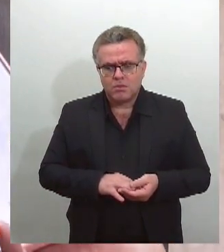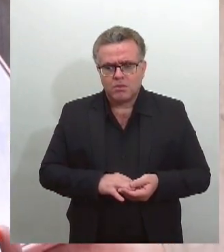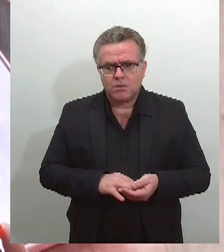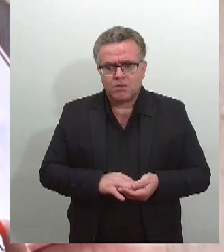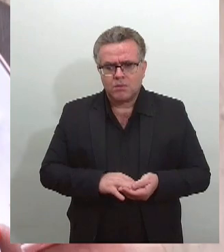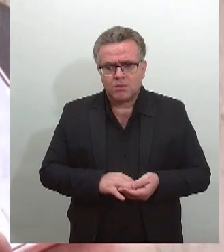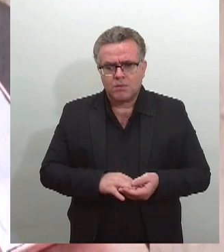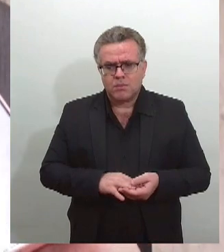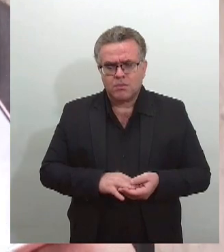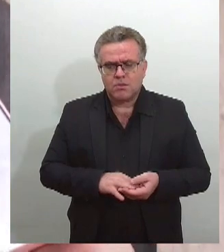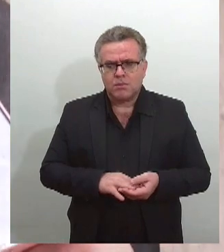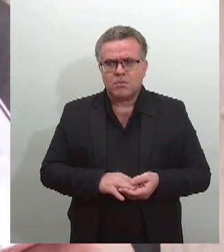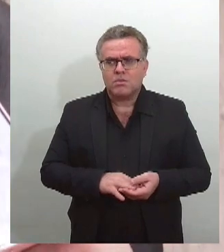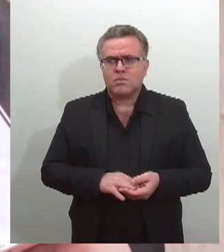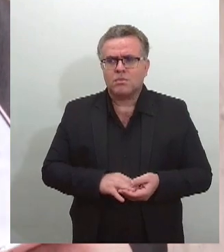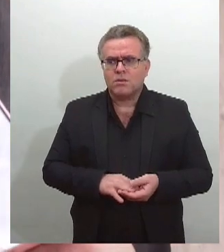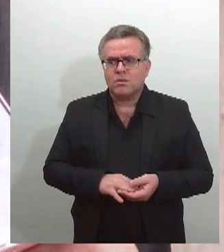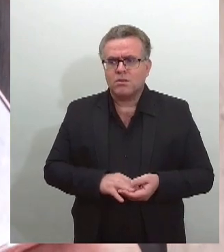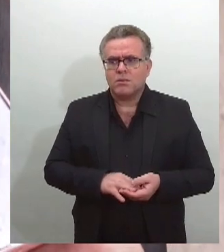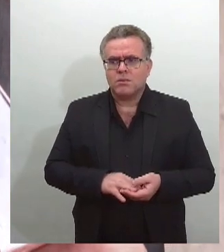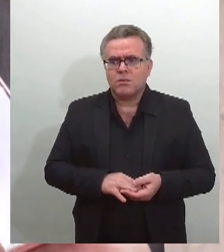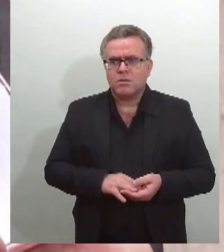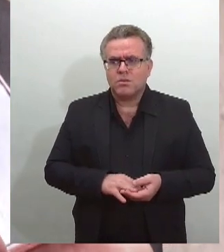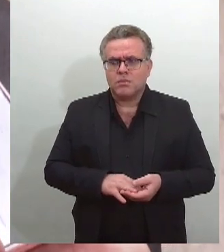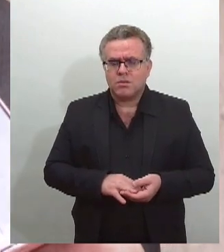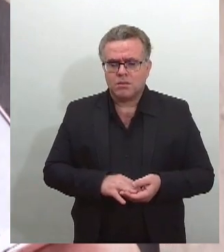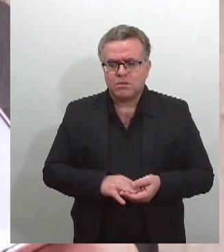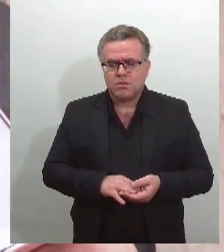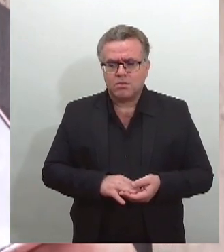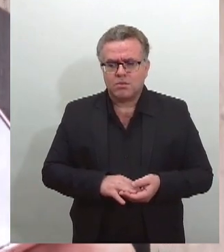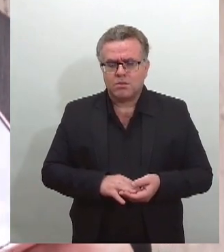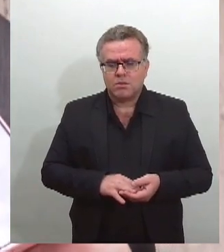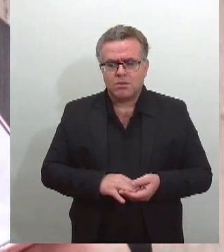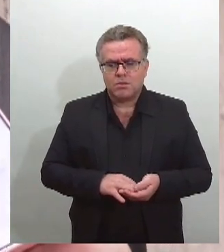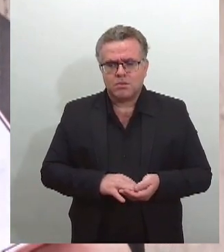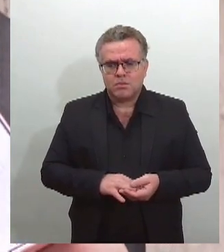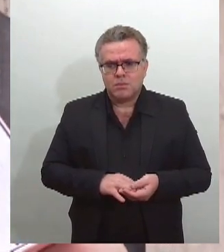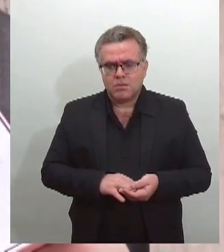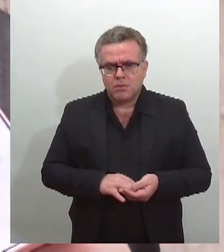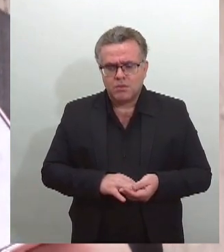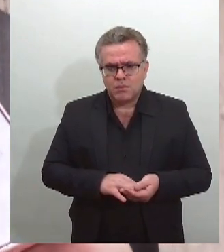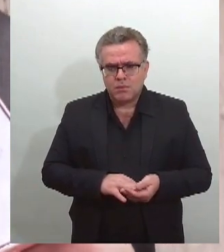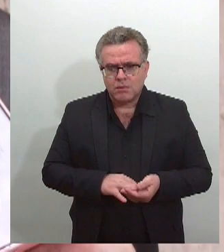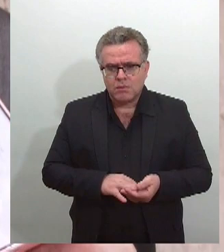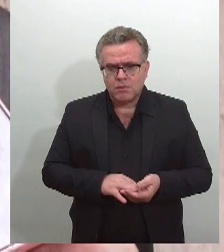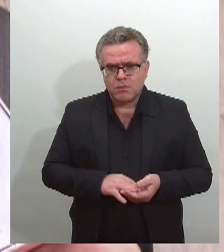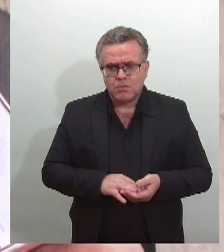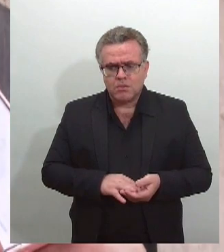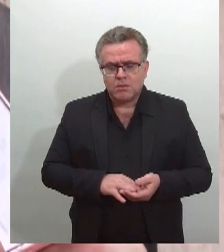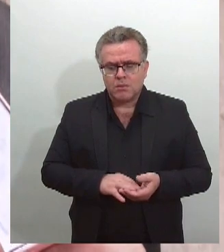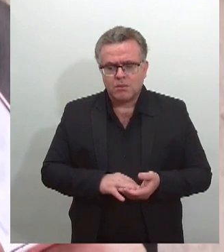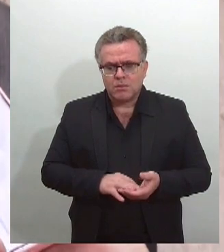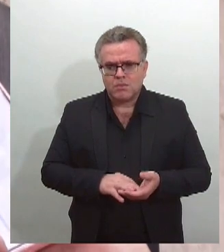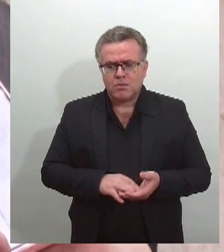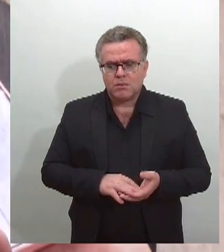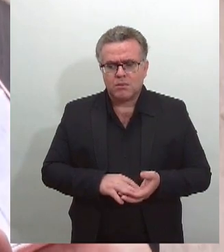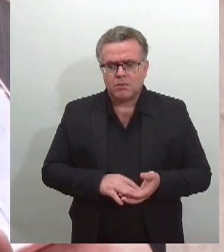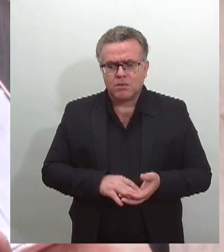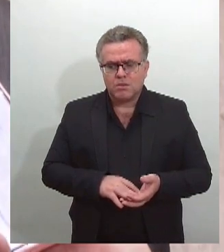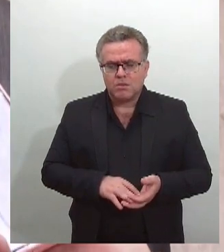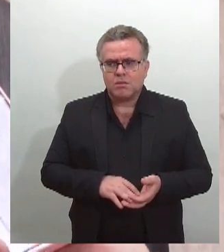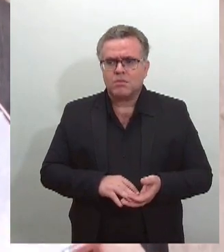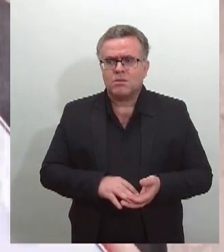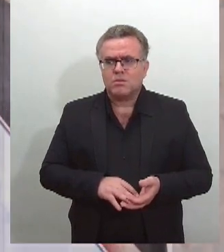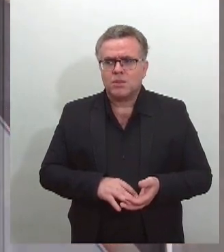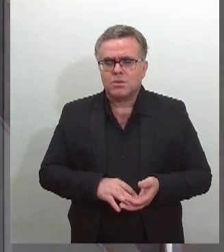como é que nós podemos firmar esta parceria para que este importante segmento possa seguir à frente e possa ainda mais gerar